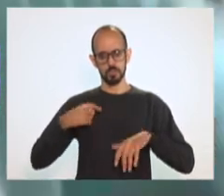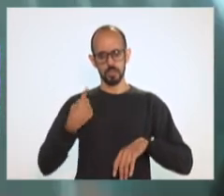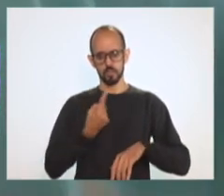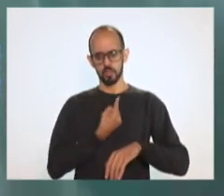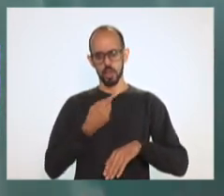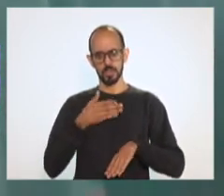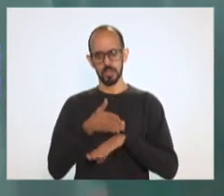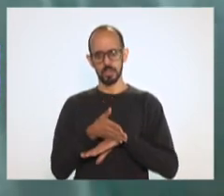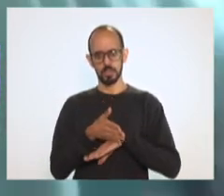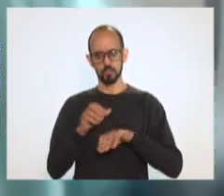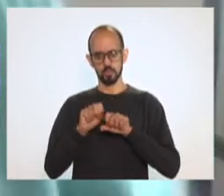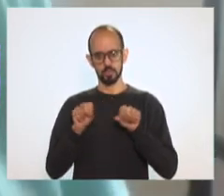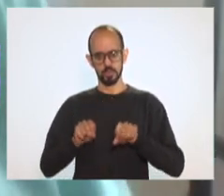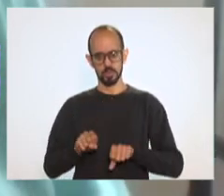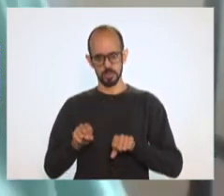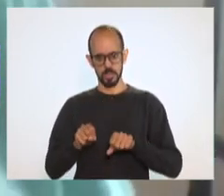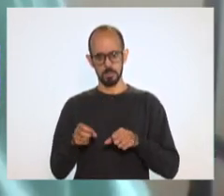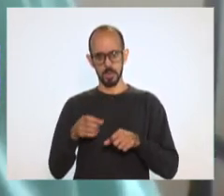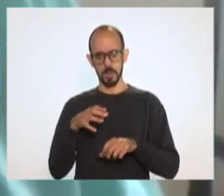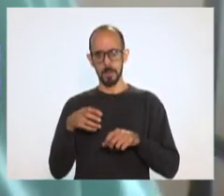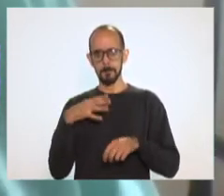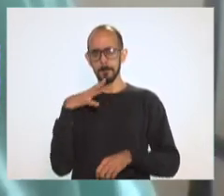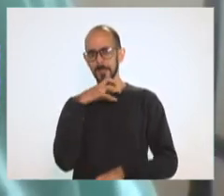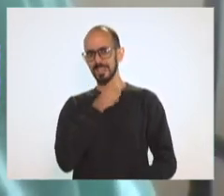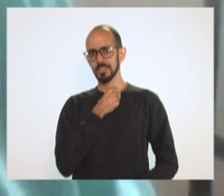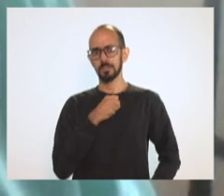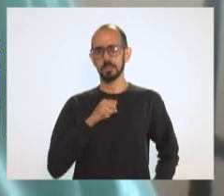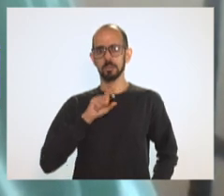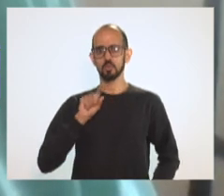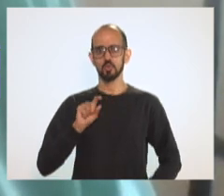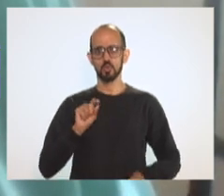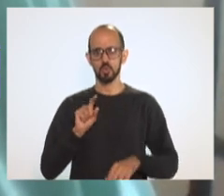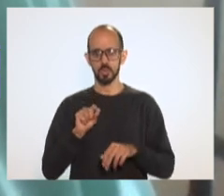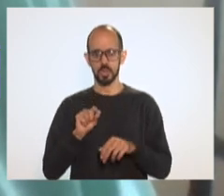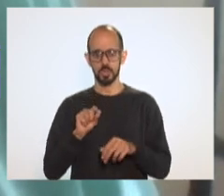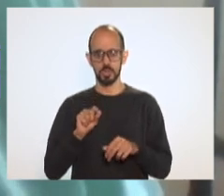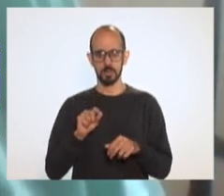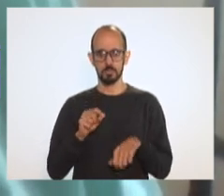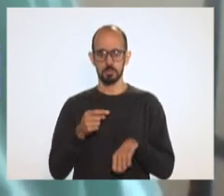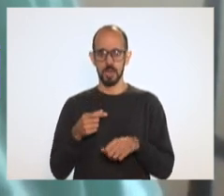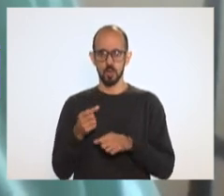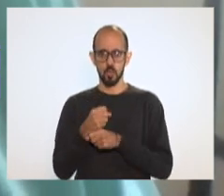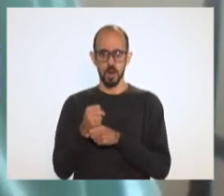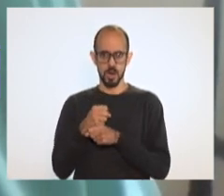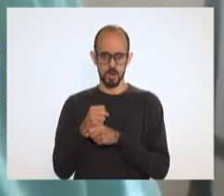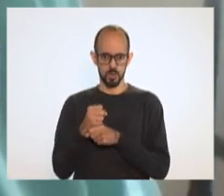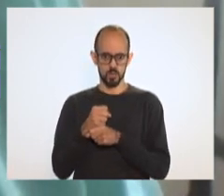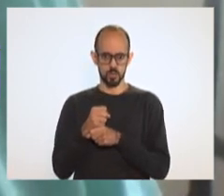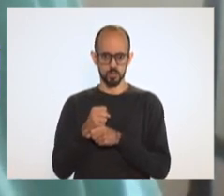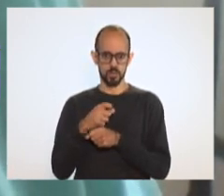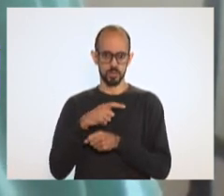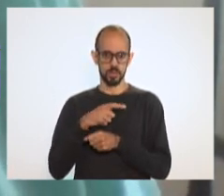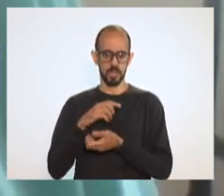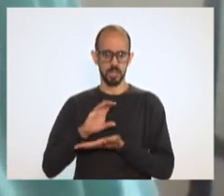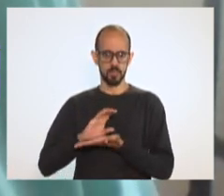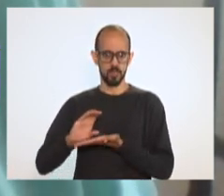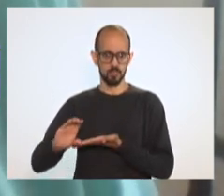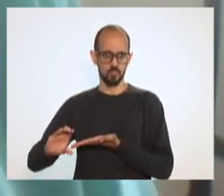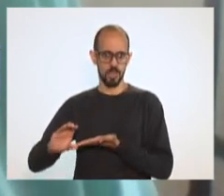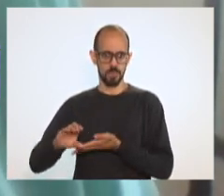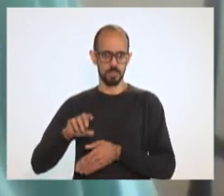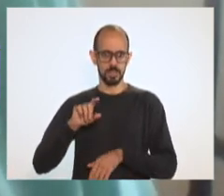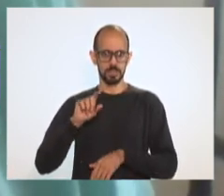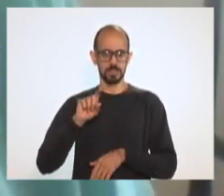sistema e vimos que para esse ano há uma verba de 125